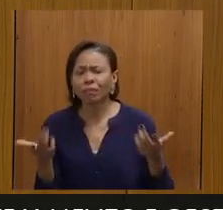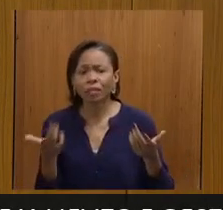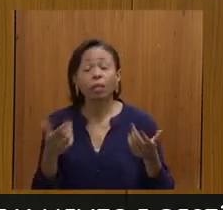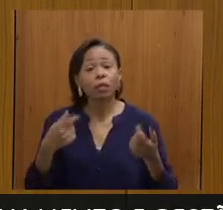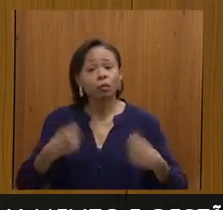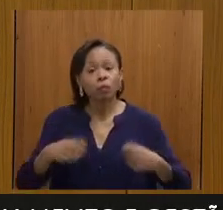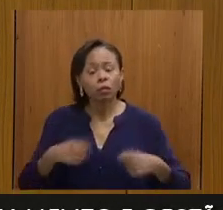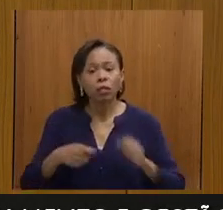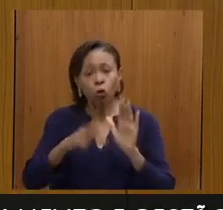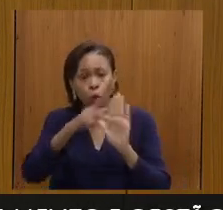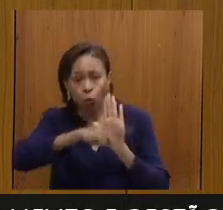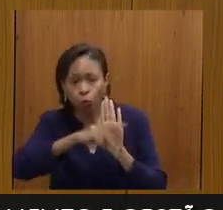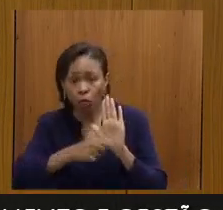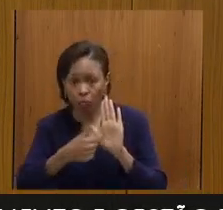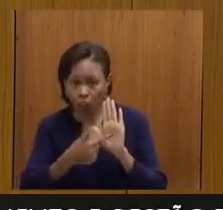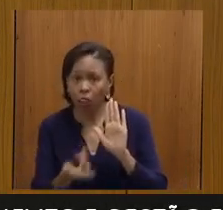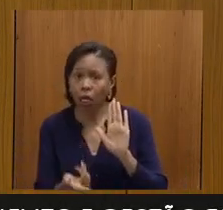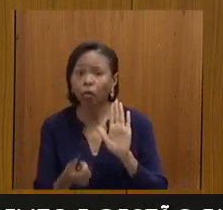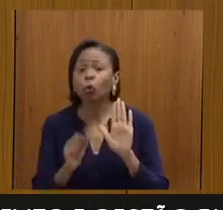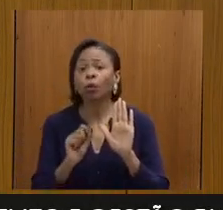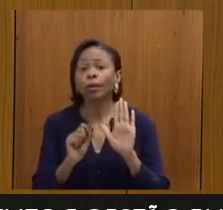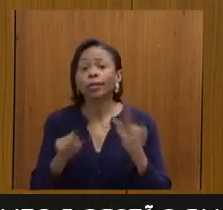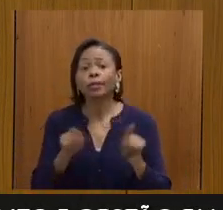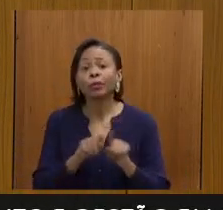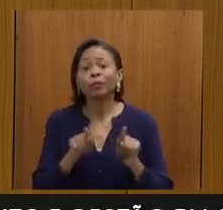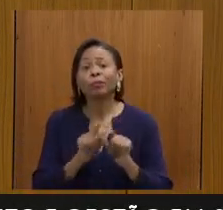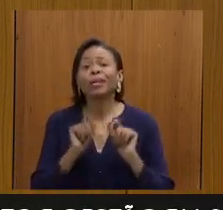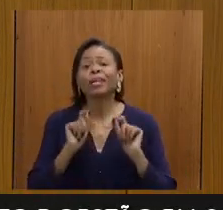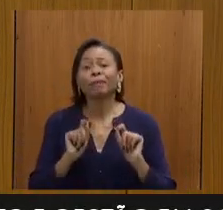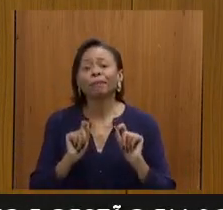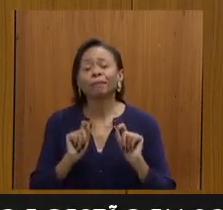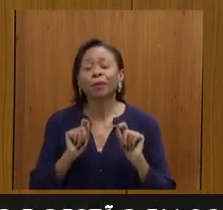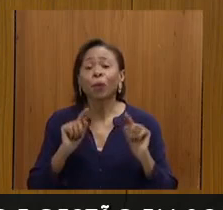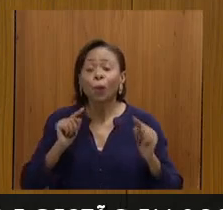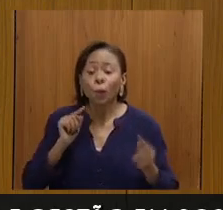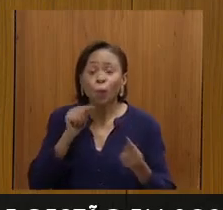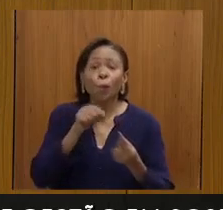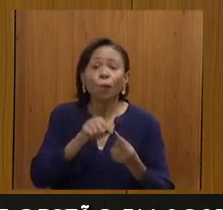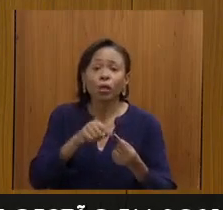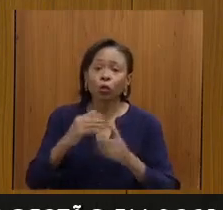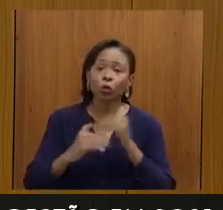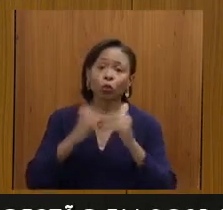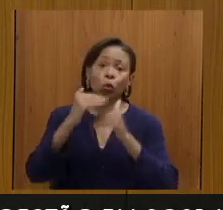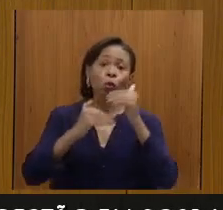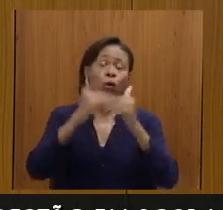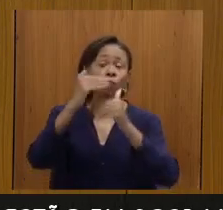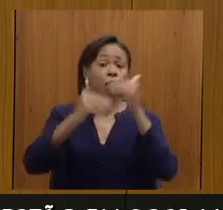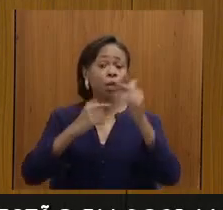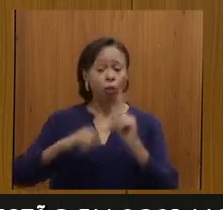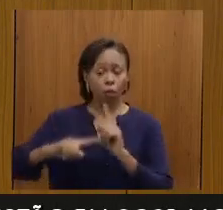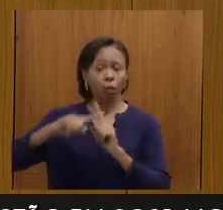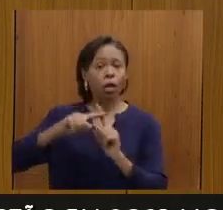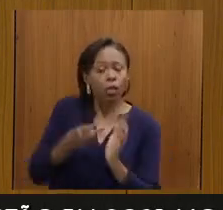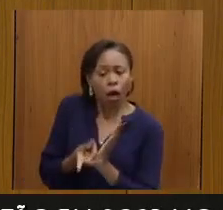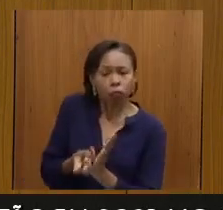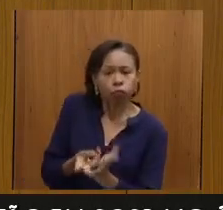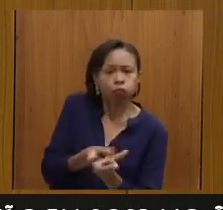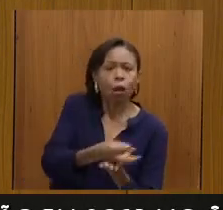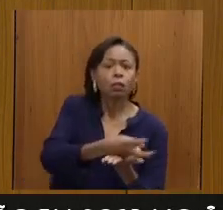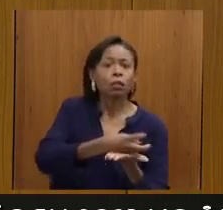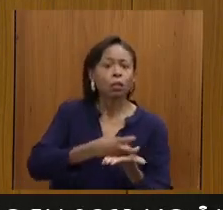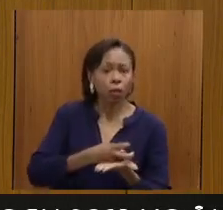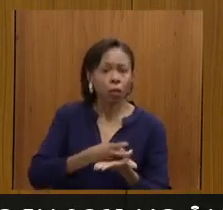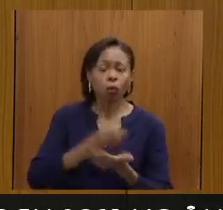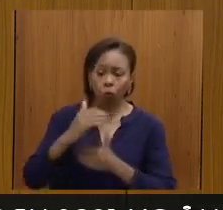fazer um projeto que colocasse também caminhos de crescimento saudável da arrecadação, com o